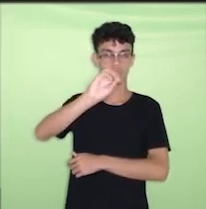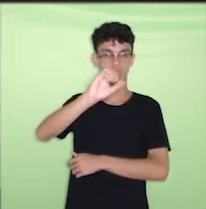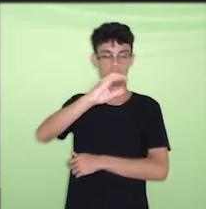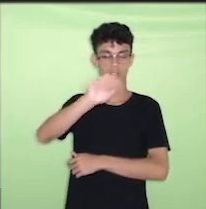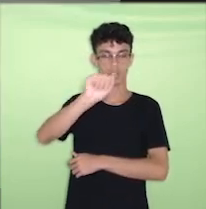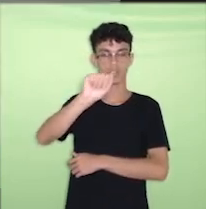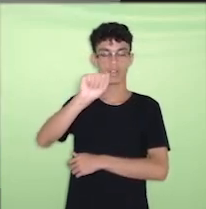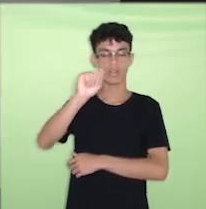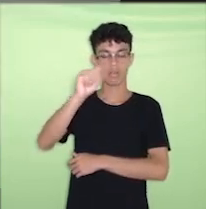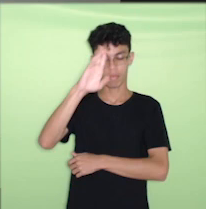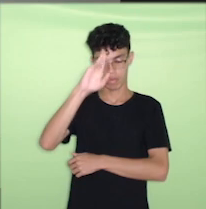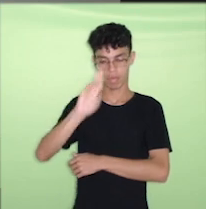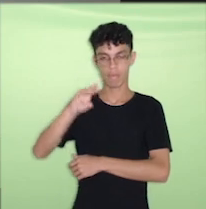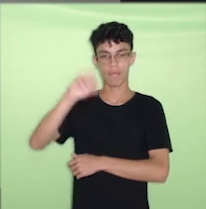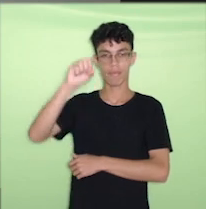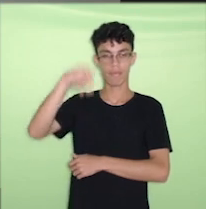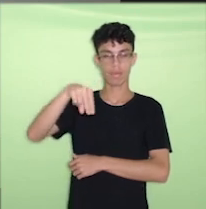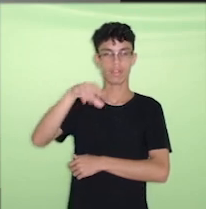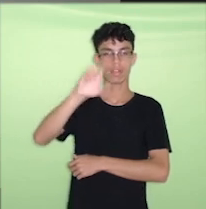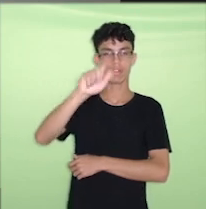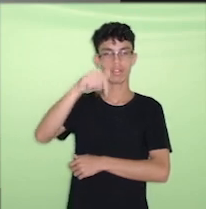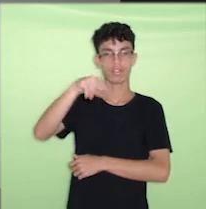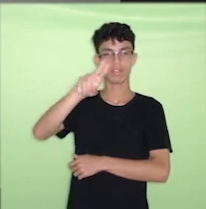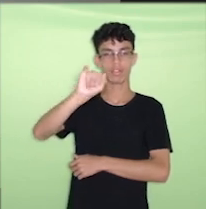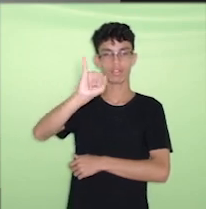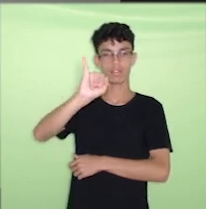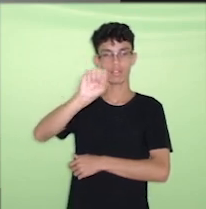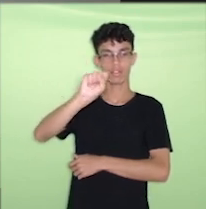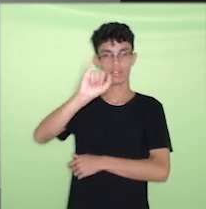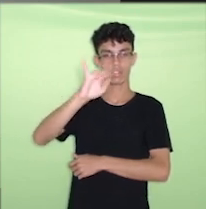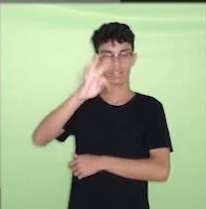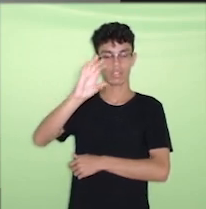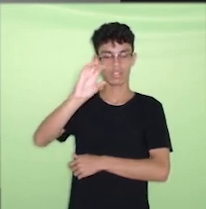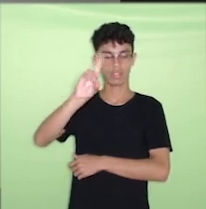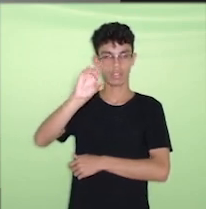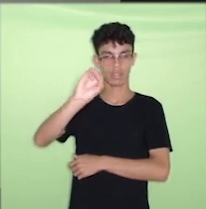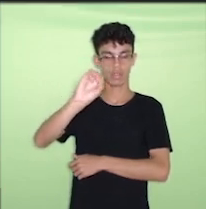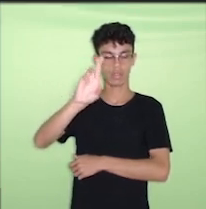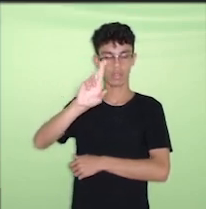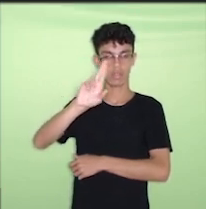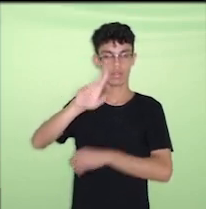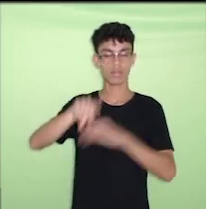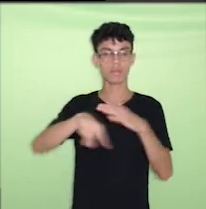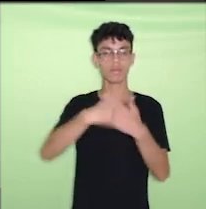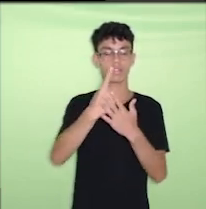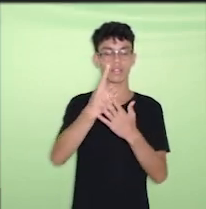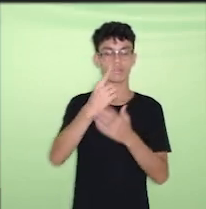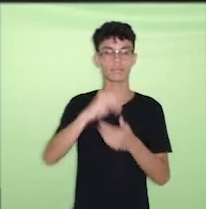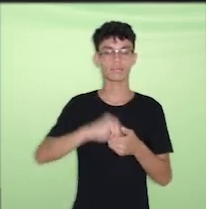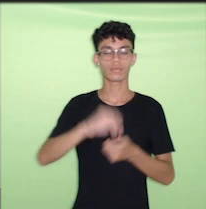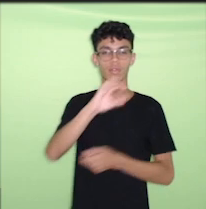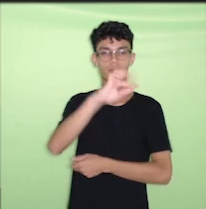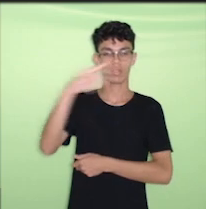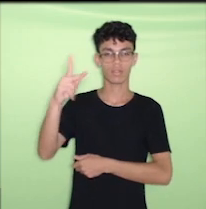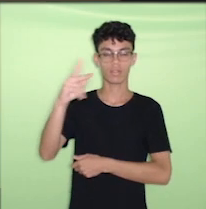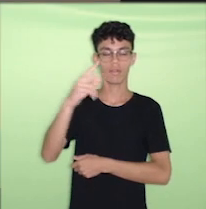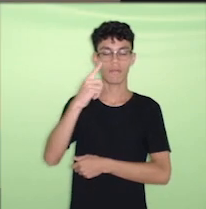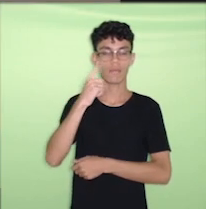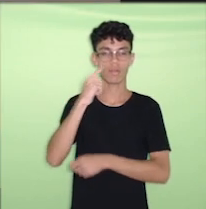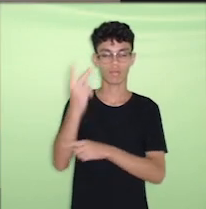como Monsenhor, Inquisidor e primeira cooperadora, Kiko Riser como